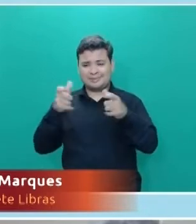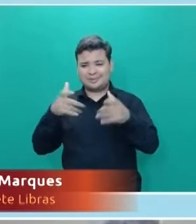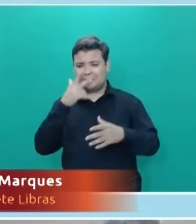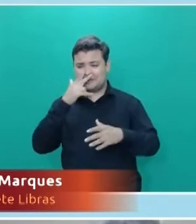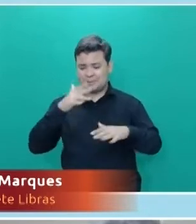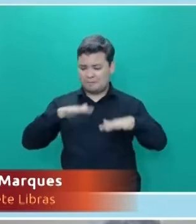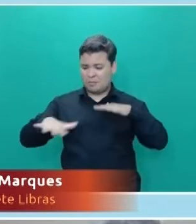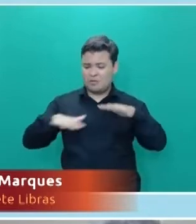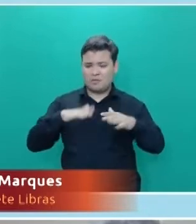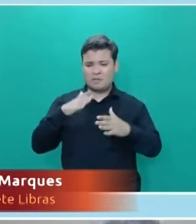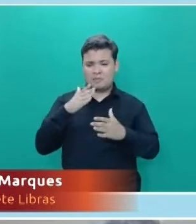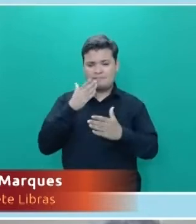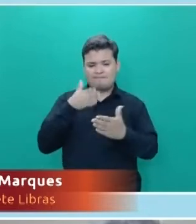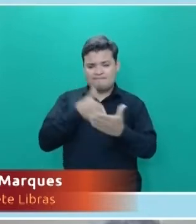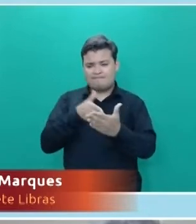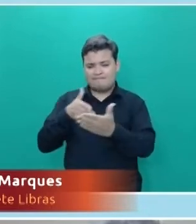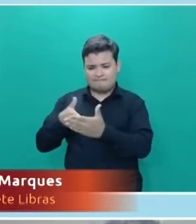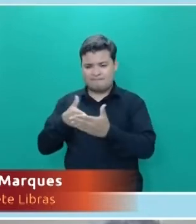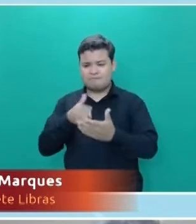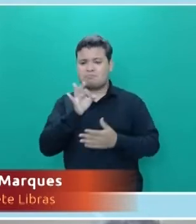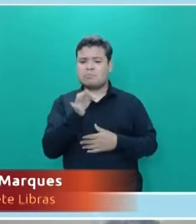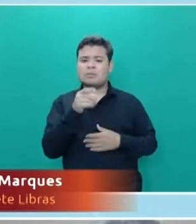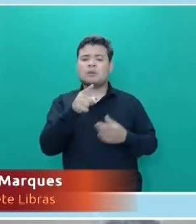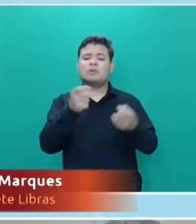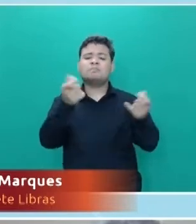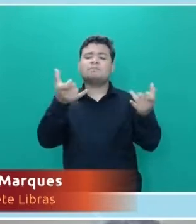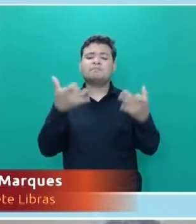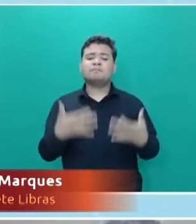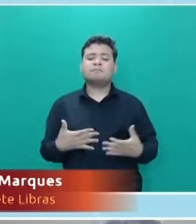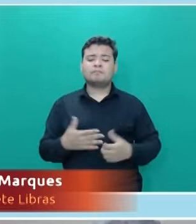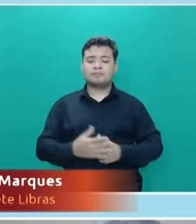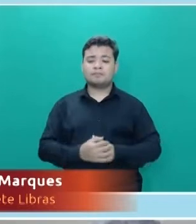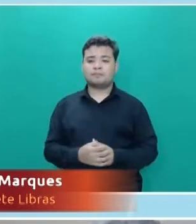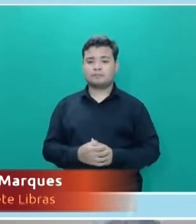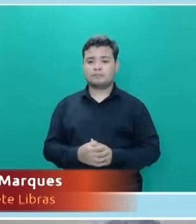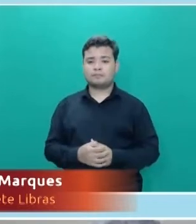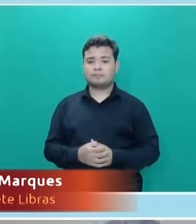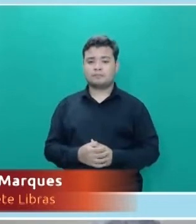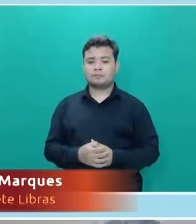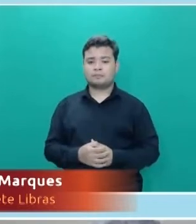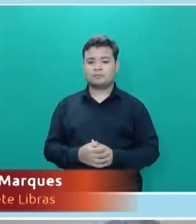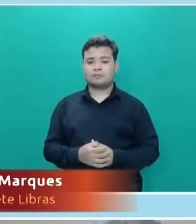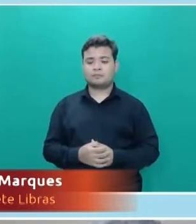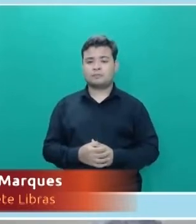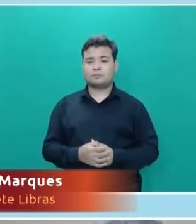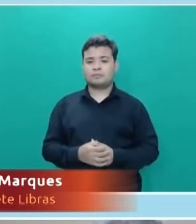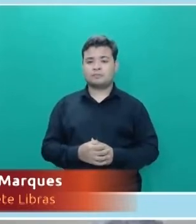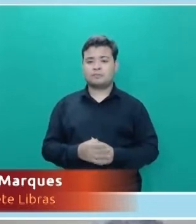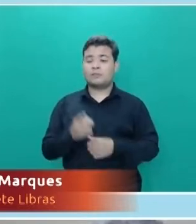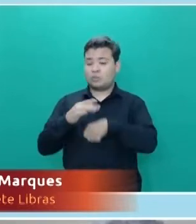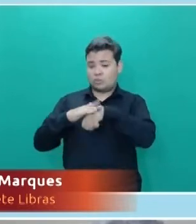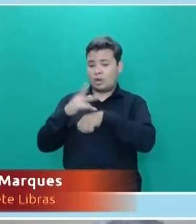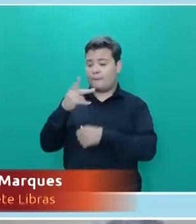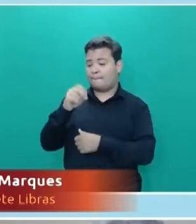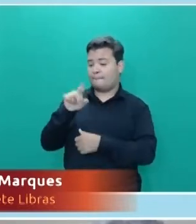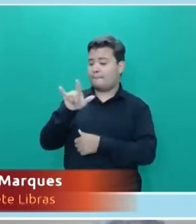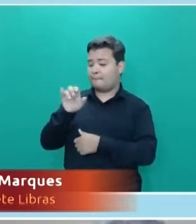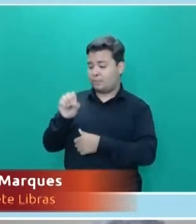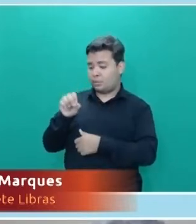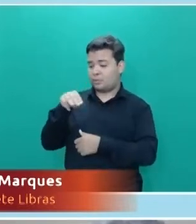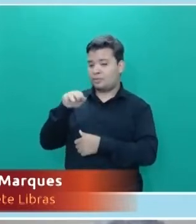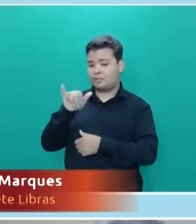principais características. Explica para a gente, Lorena. A poliomielite, né, é uma doença